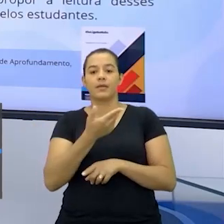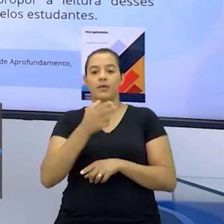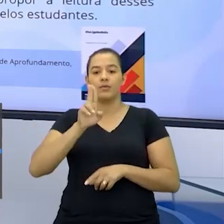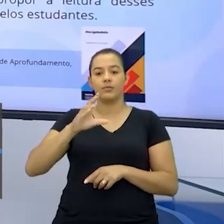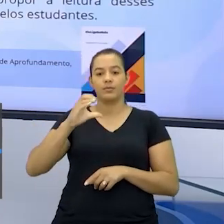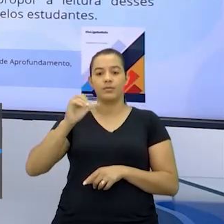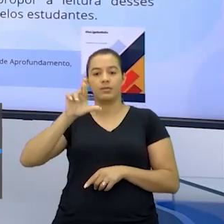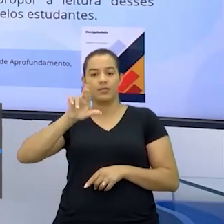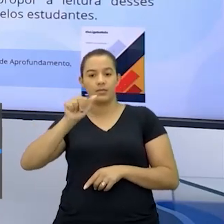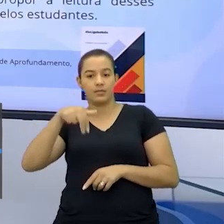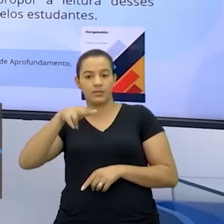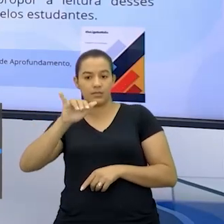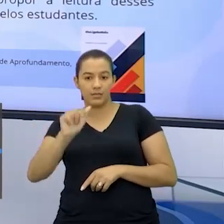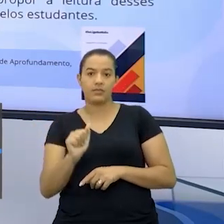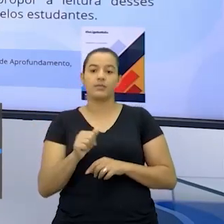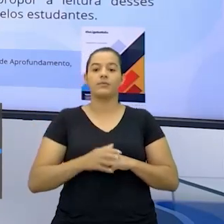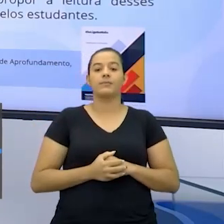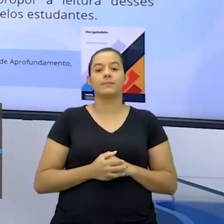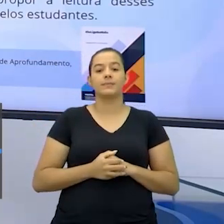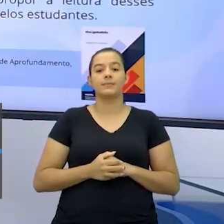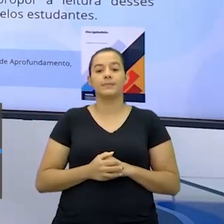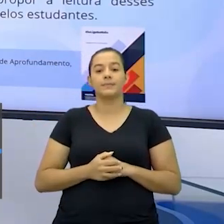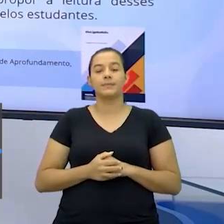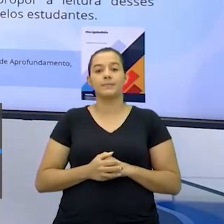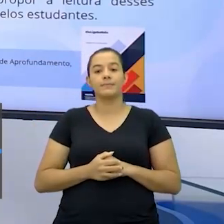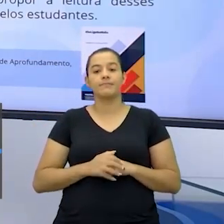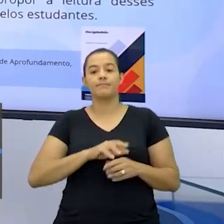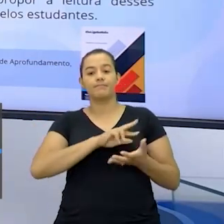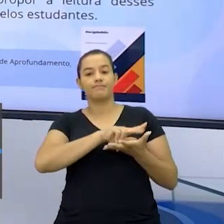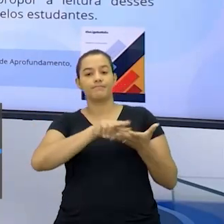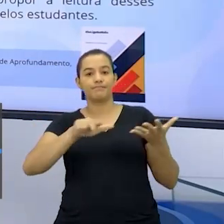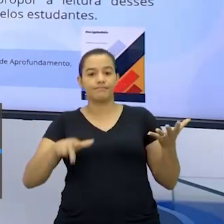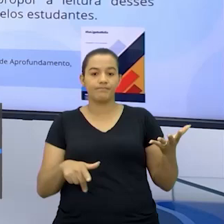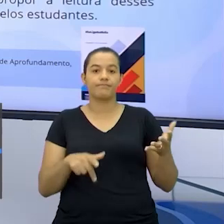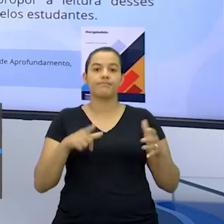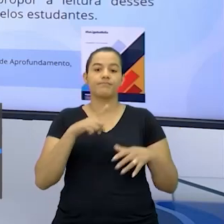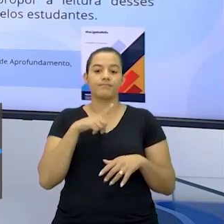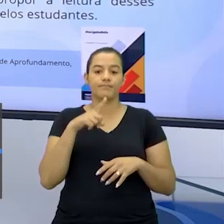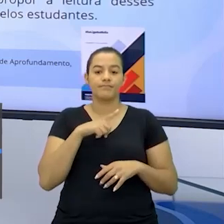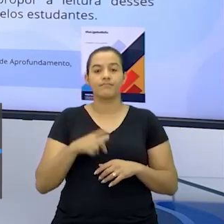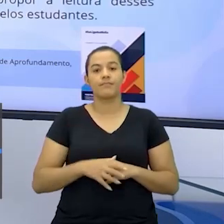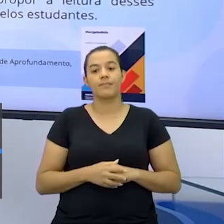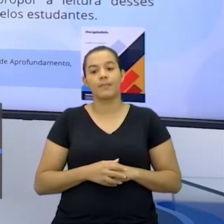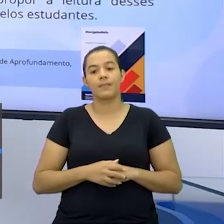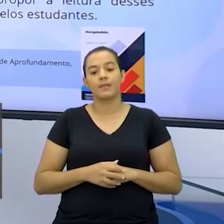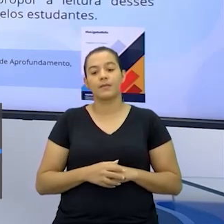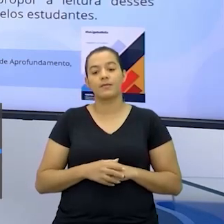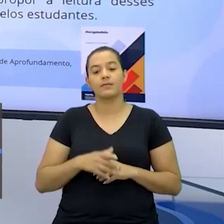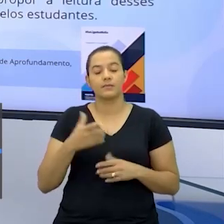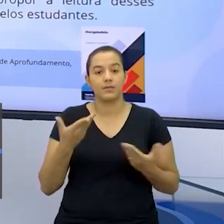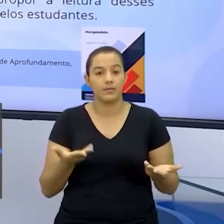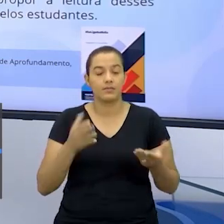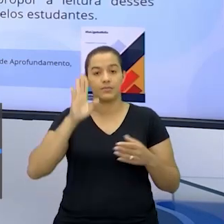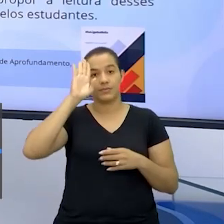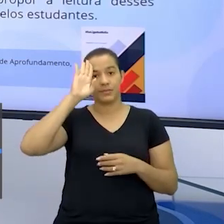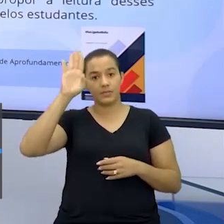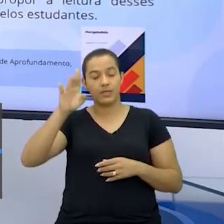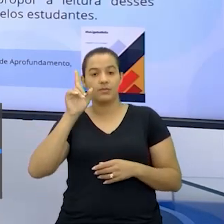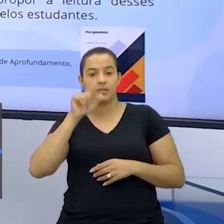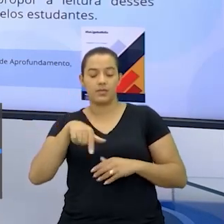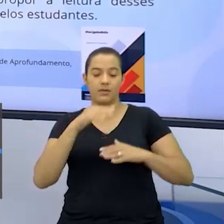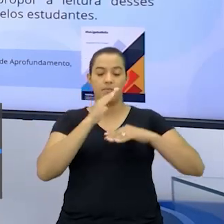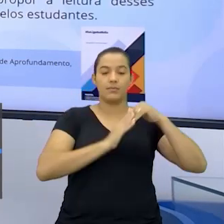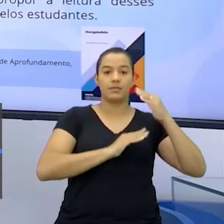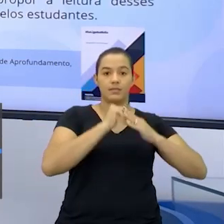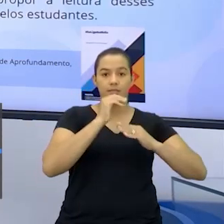isso também, ainda tendo um conflito lá. O que acontece? A gente vai, de maneira prioritária, porque é uma habilidade